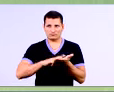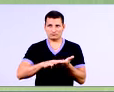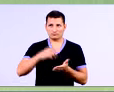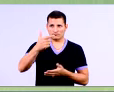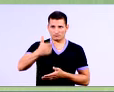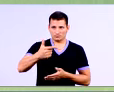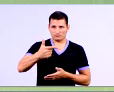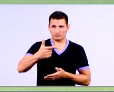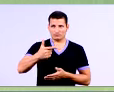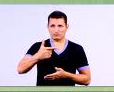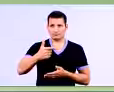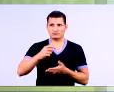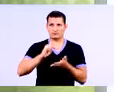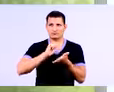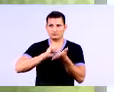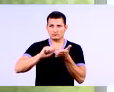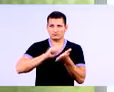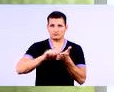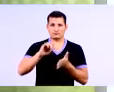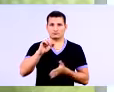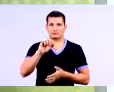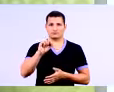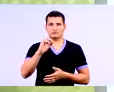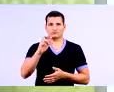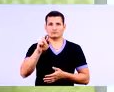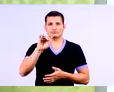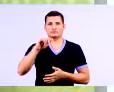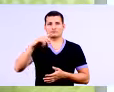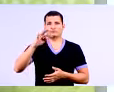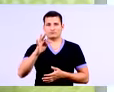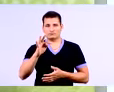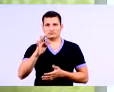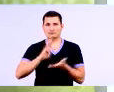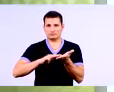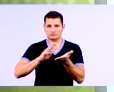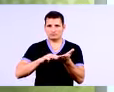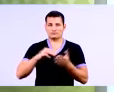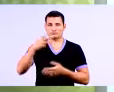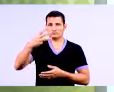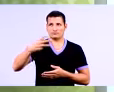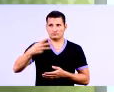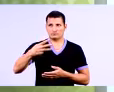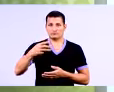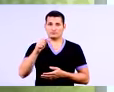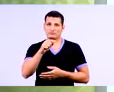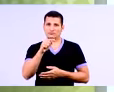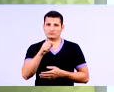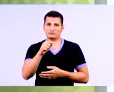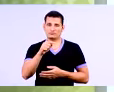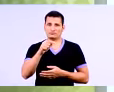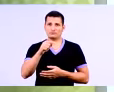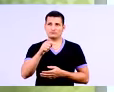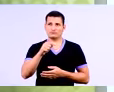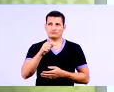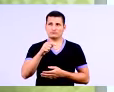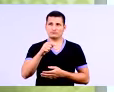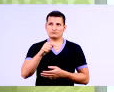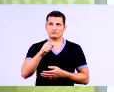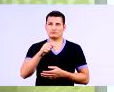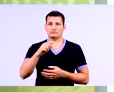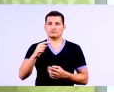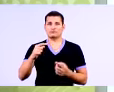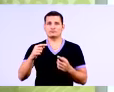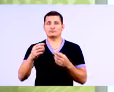segundo item é escrever o script do método e o terceiro é vincular este método que nós escrevemos a